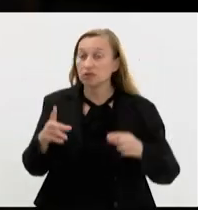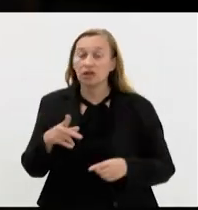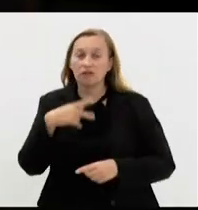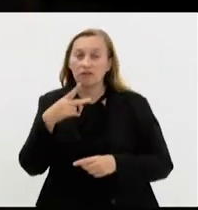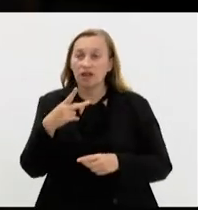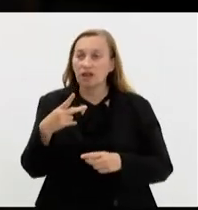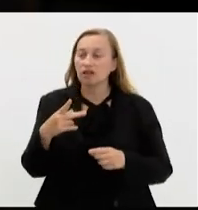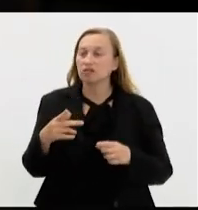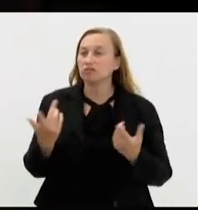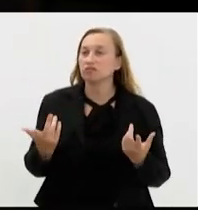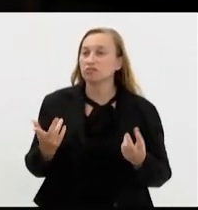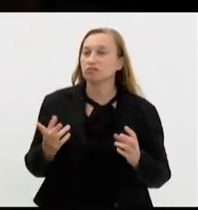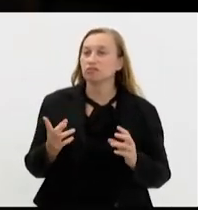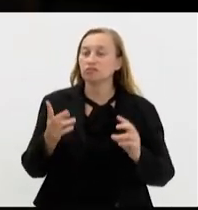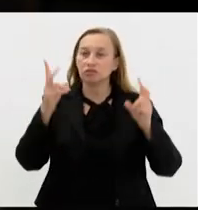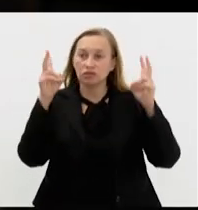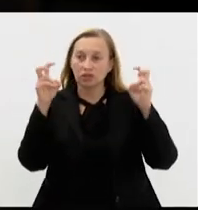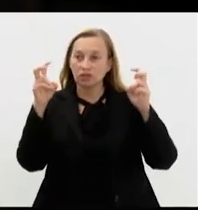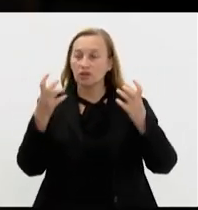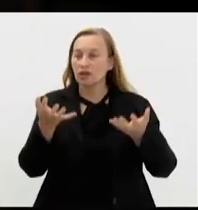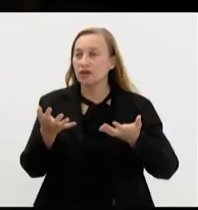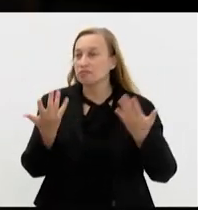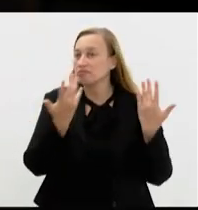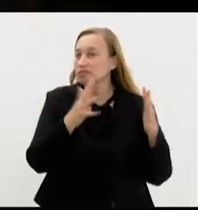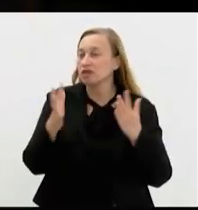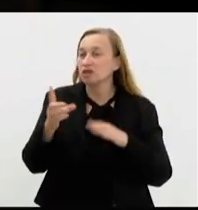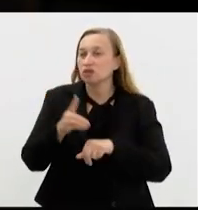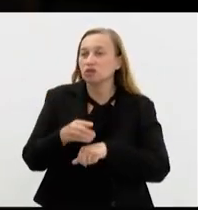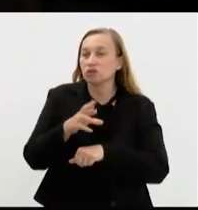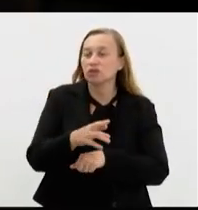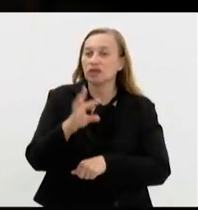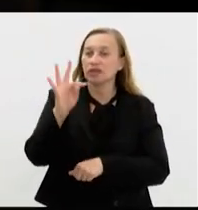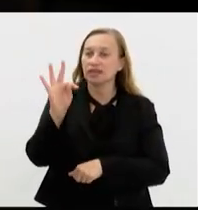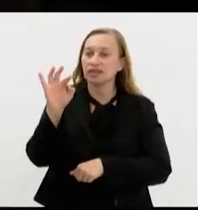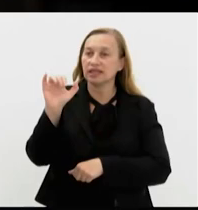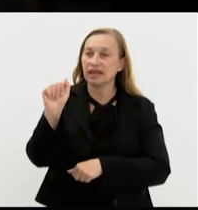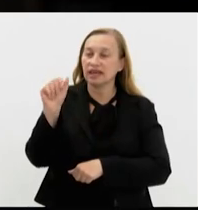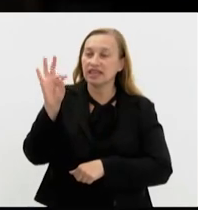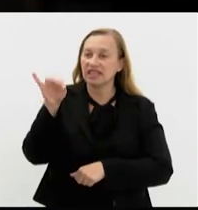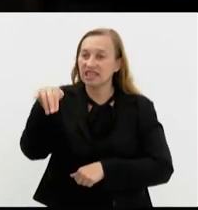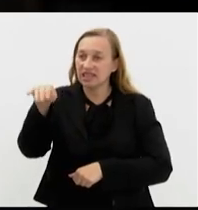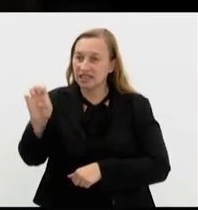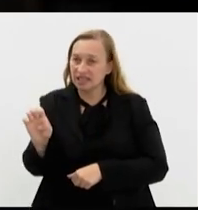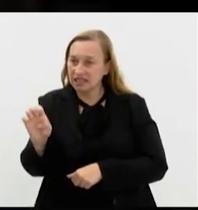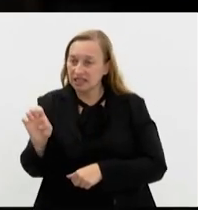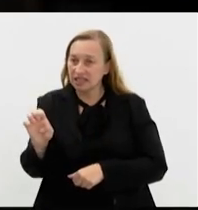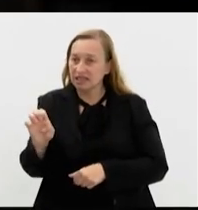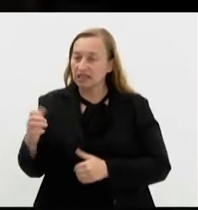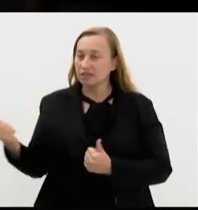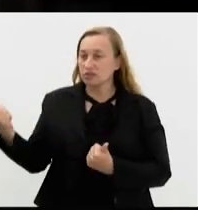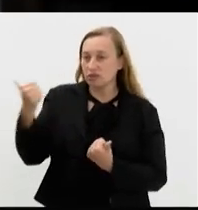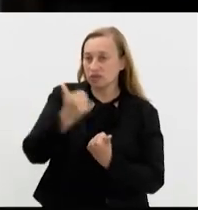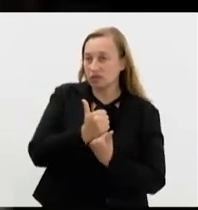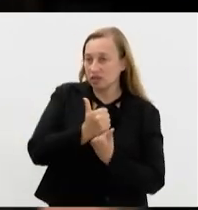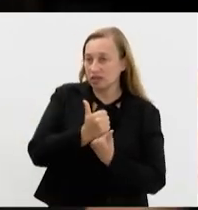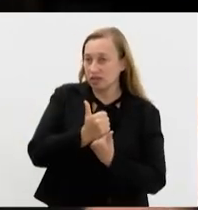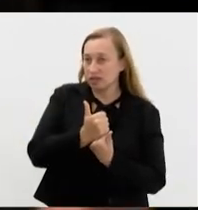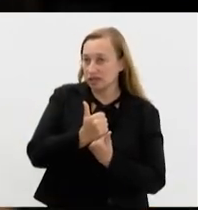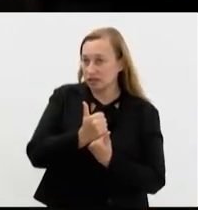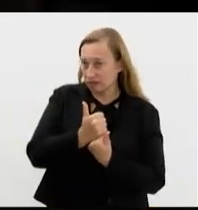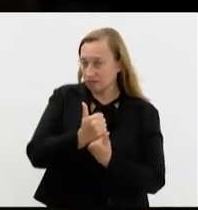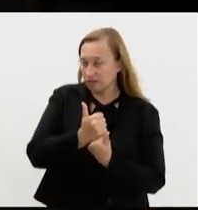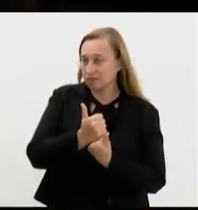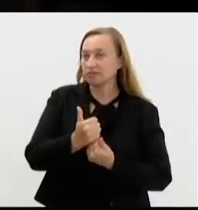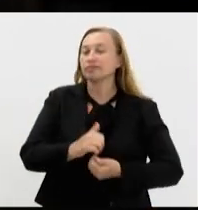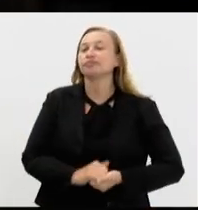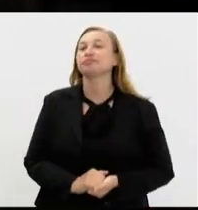sequência eu quero cumprimentar a d Tatiana Costa que me sucederá na mesa próxima nos sucederá na